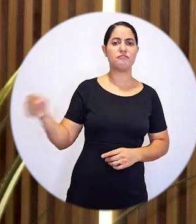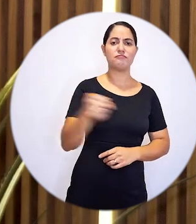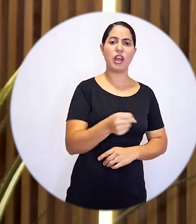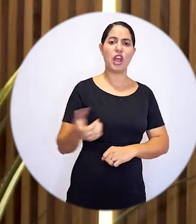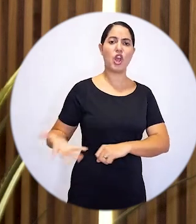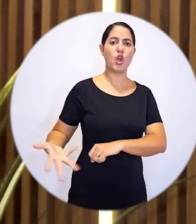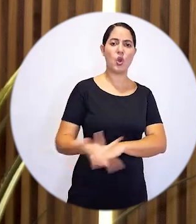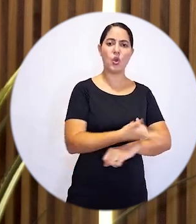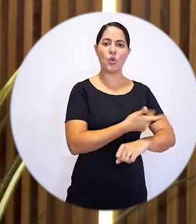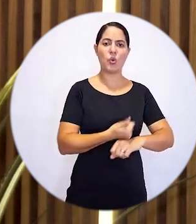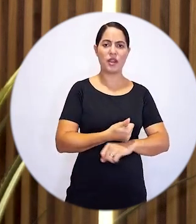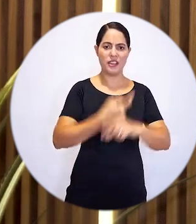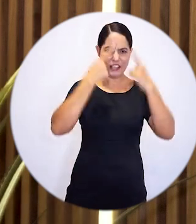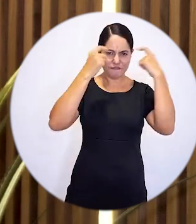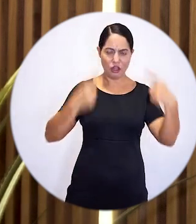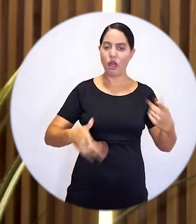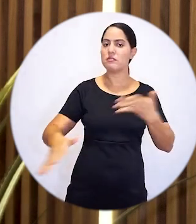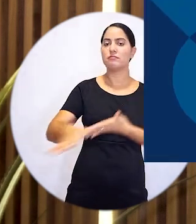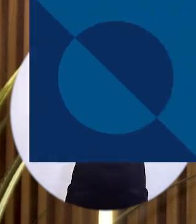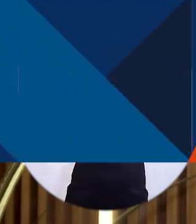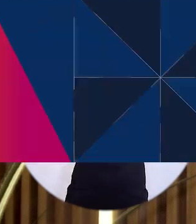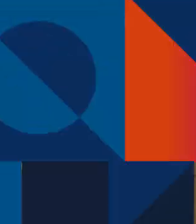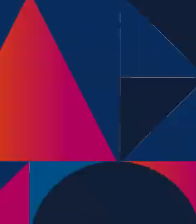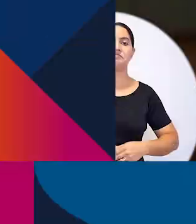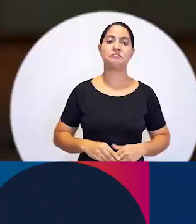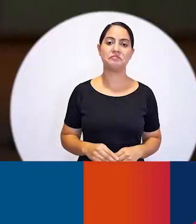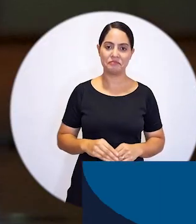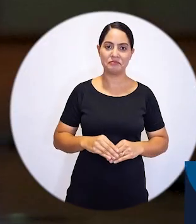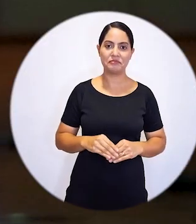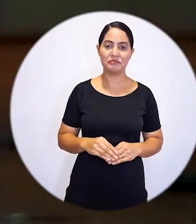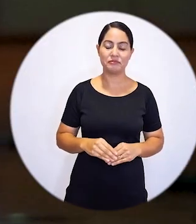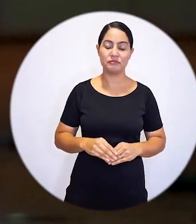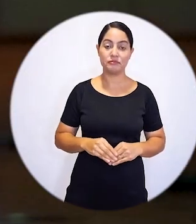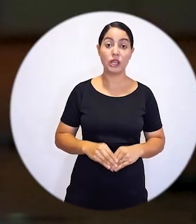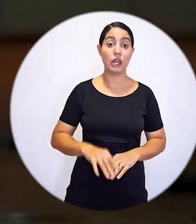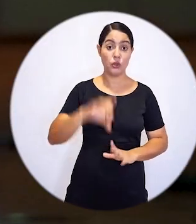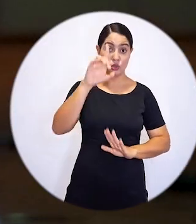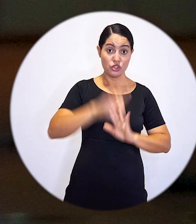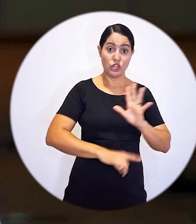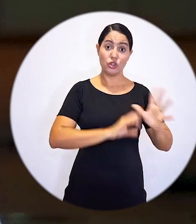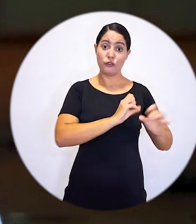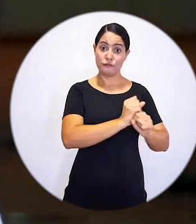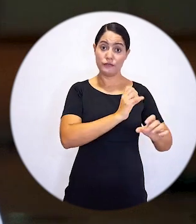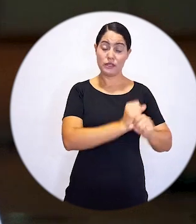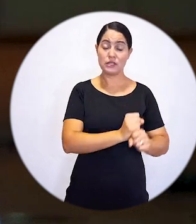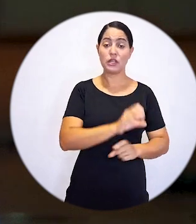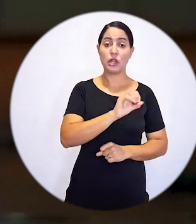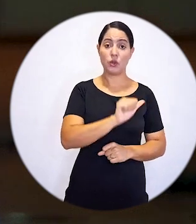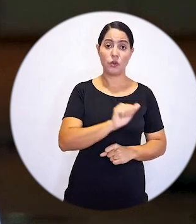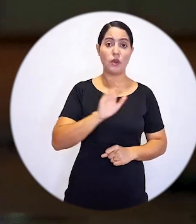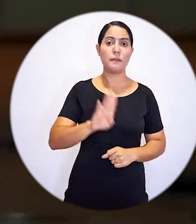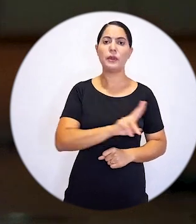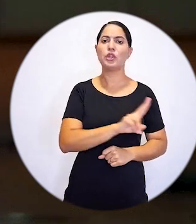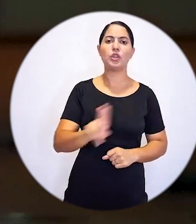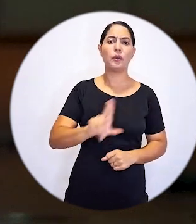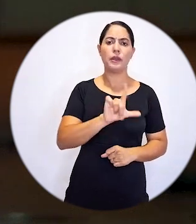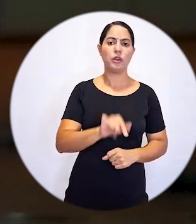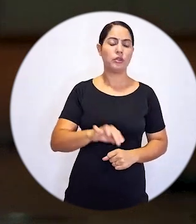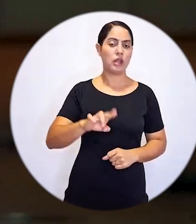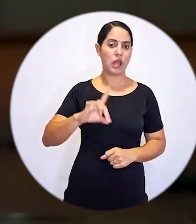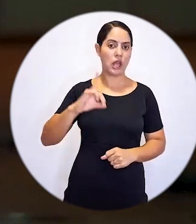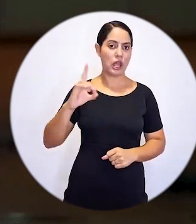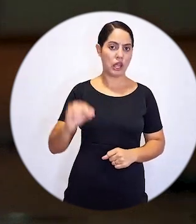espaços com qualidade e sem a presença da violência. O diretor tesoureiro da OAB Nacional, Leonardo Campos, participou